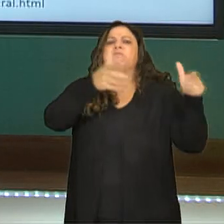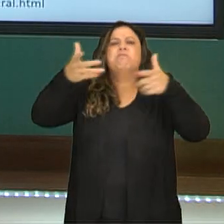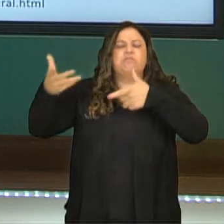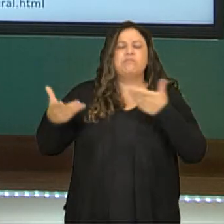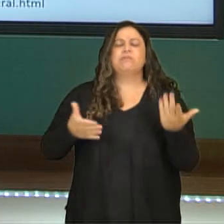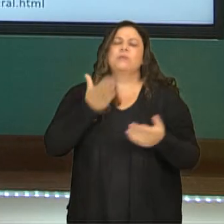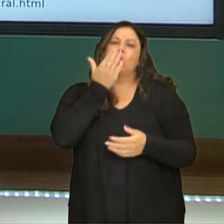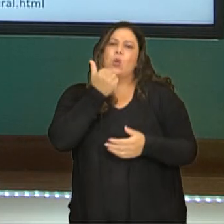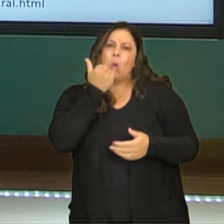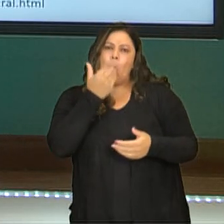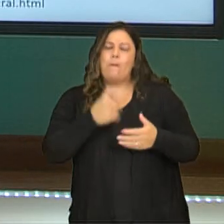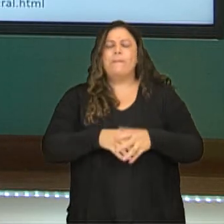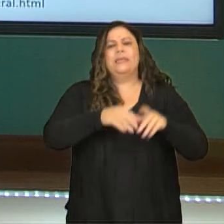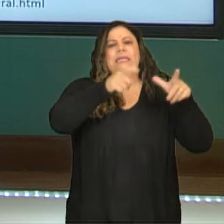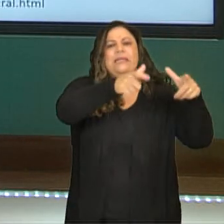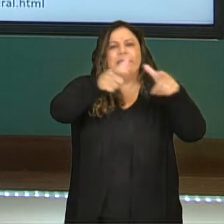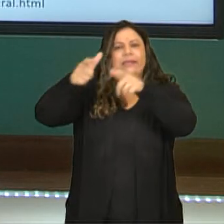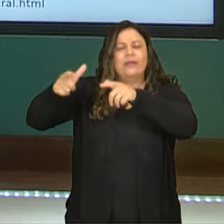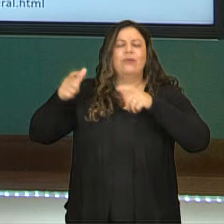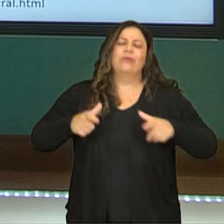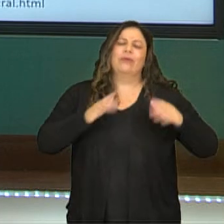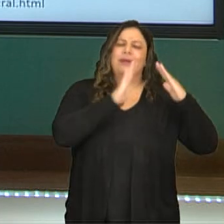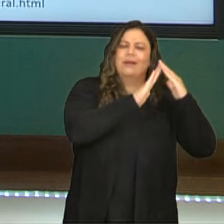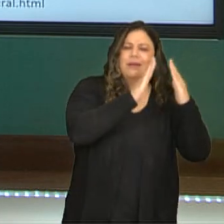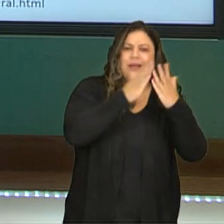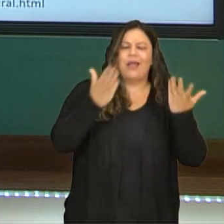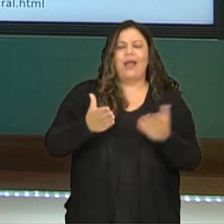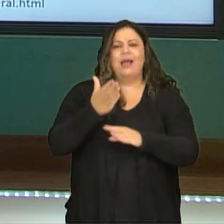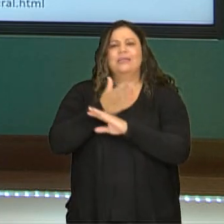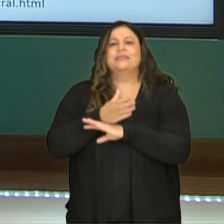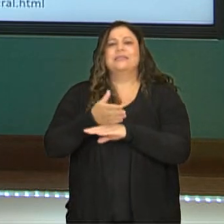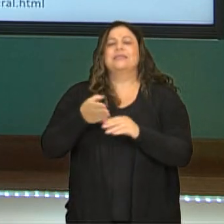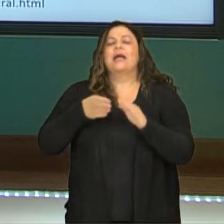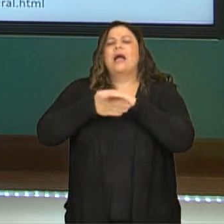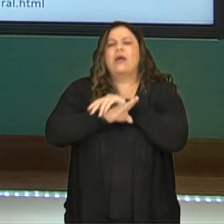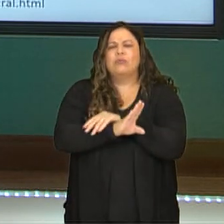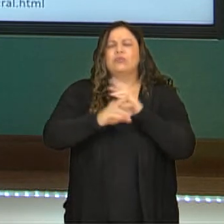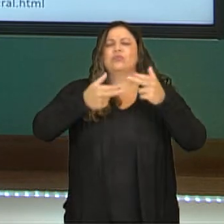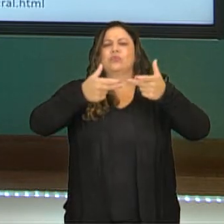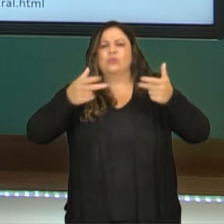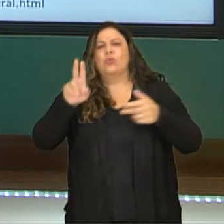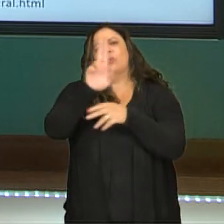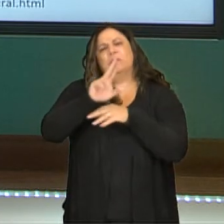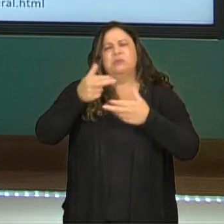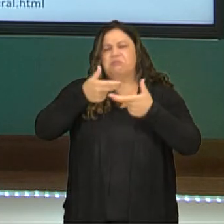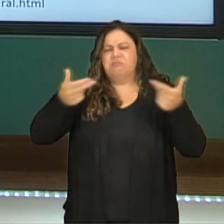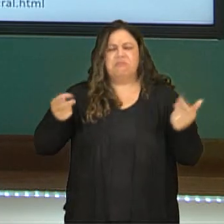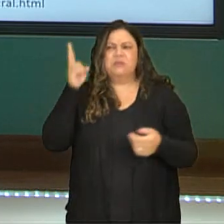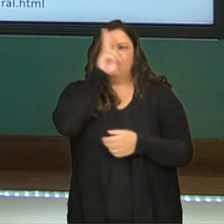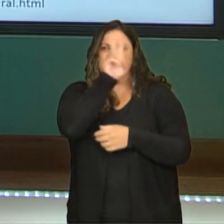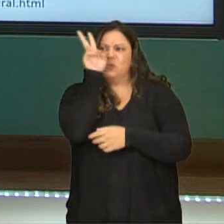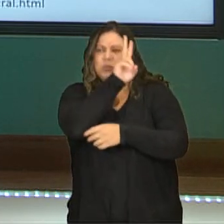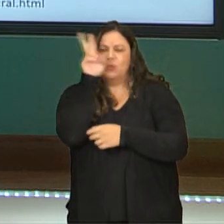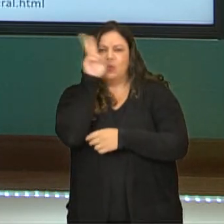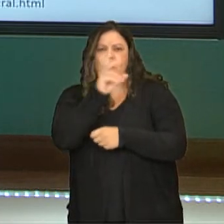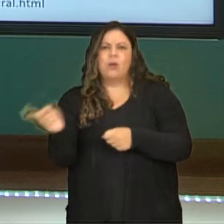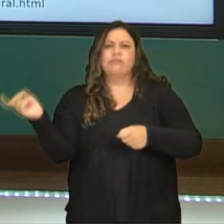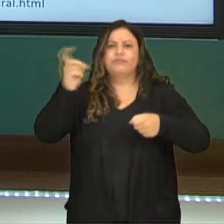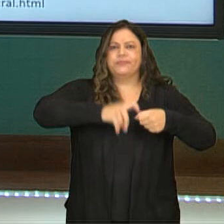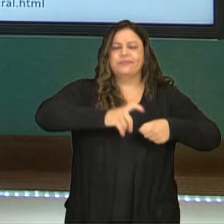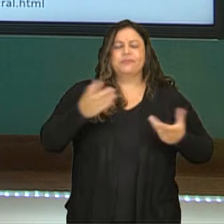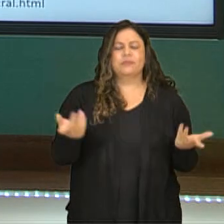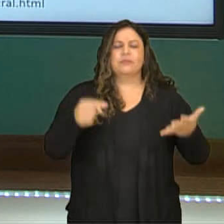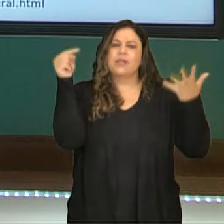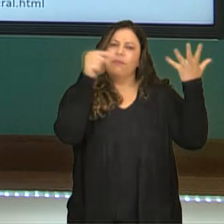gastronomia, habitação, usos e costumes, história e patrimônio. Todos esses elementos formam uma